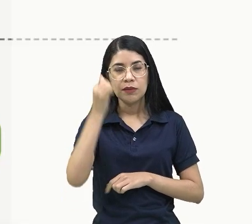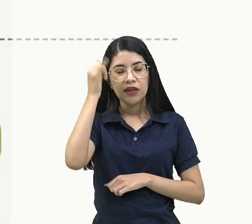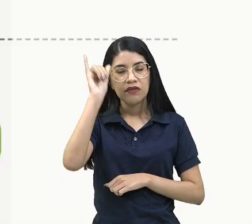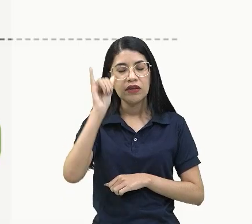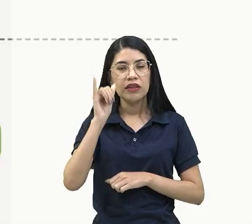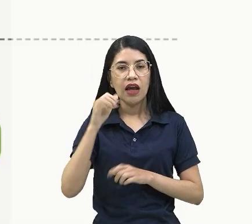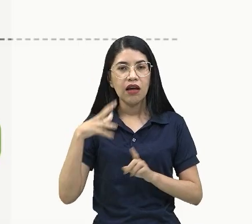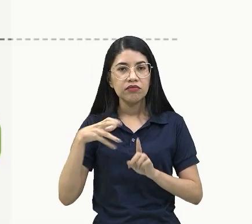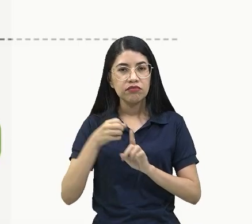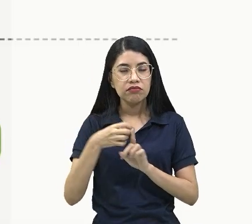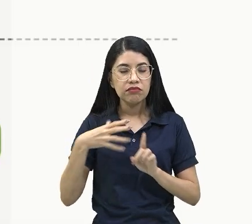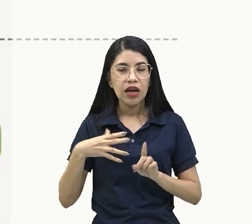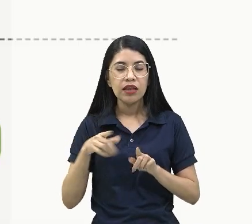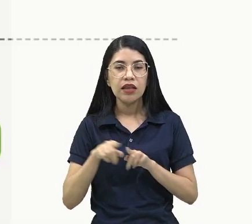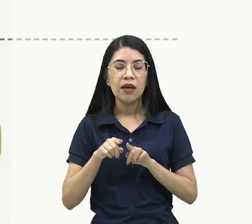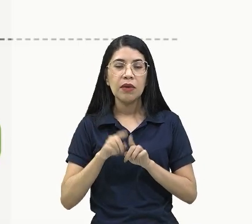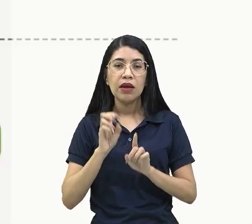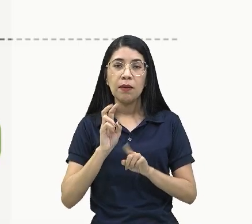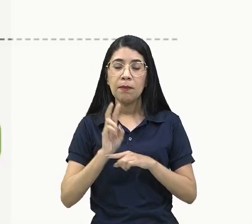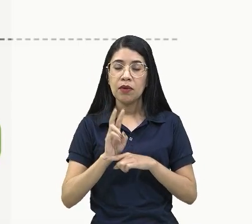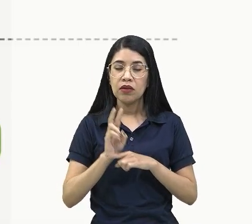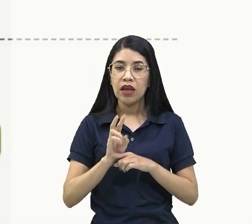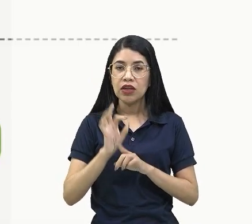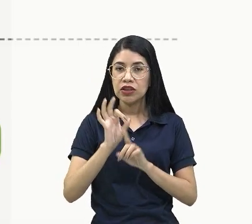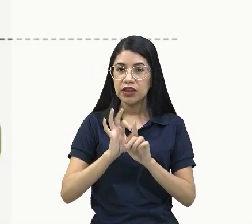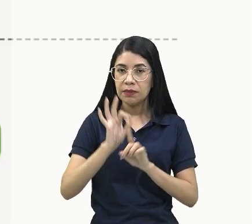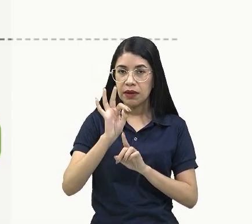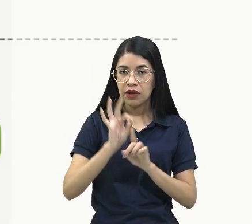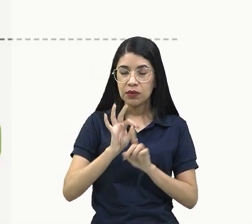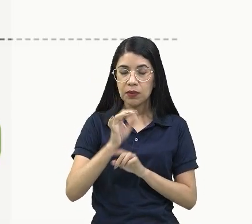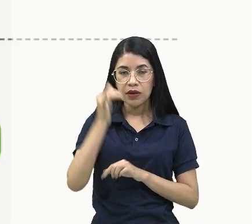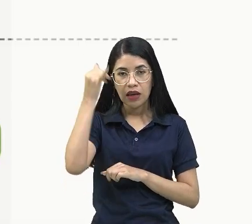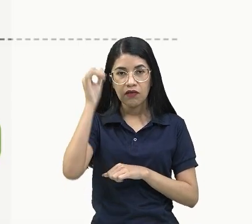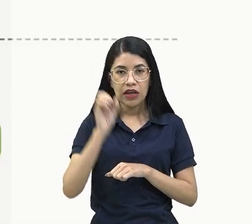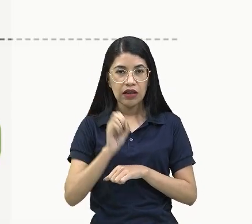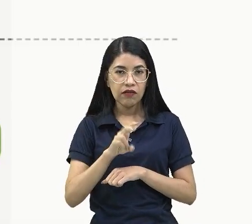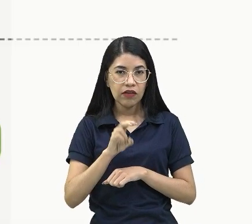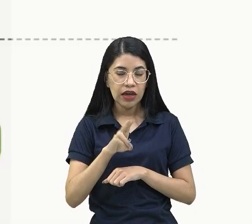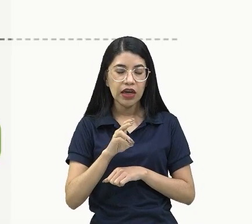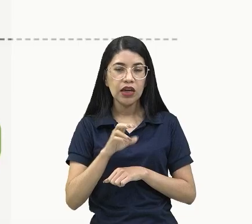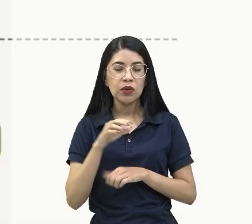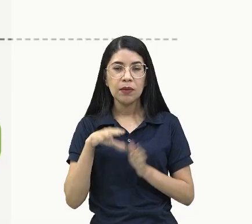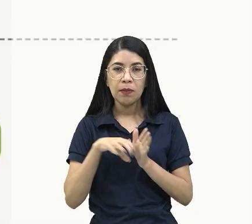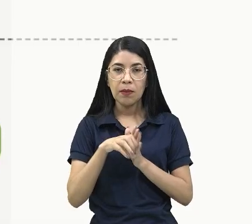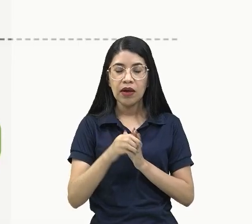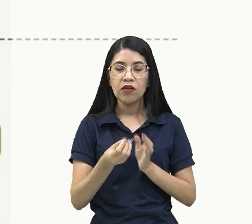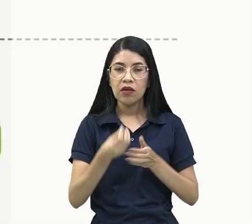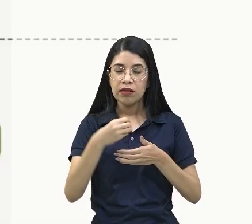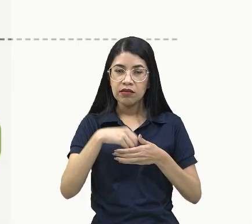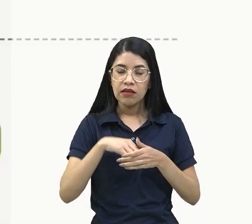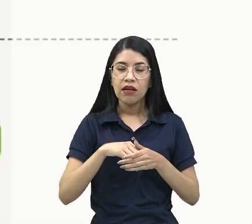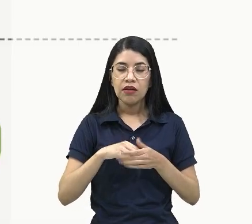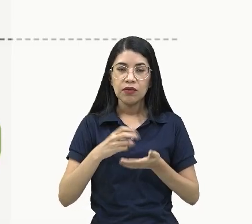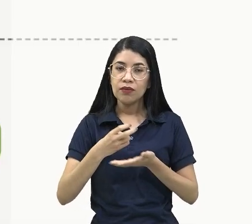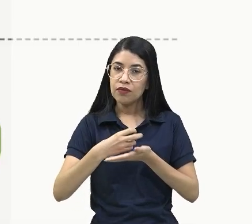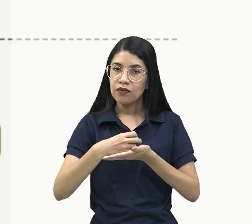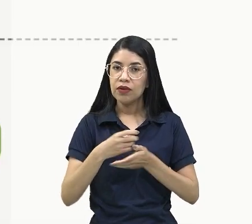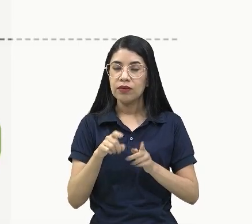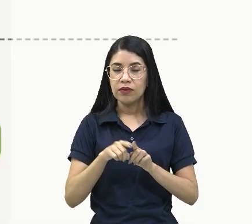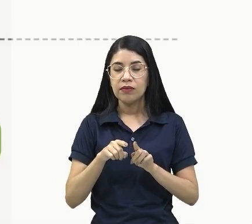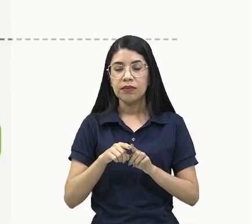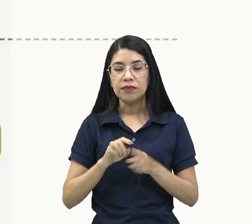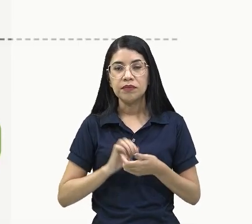de uma proteção térmica e contra a entrada de micro-organismos patogênicos.